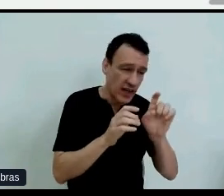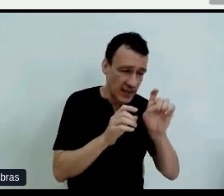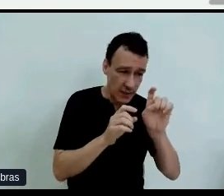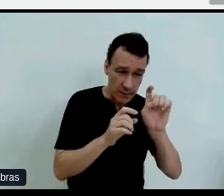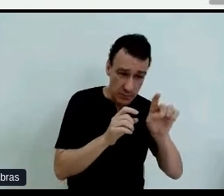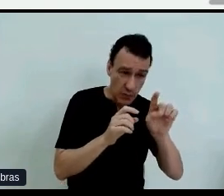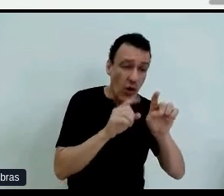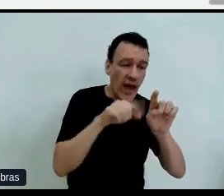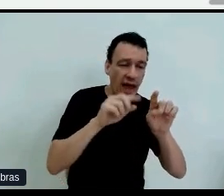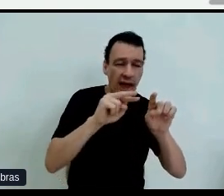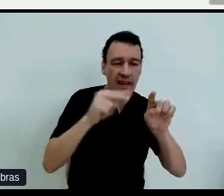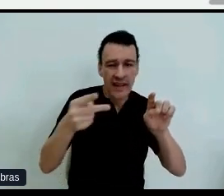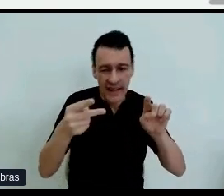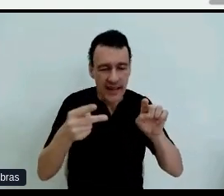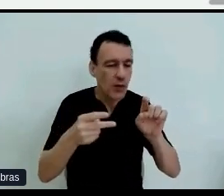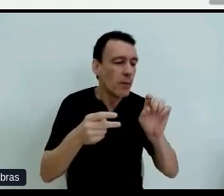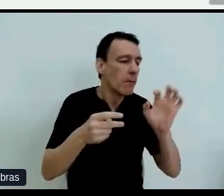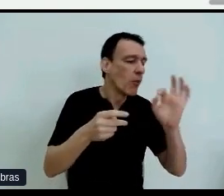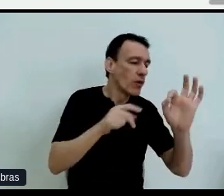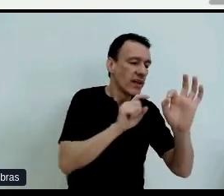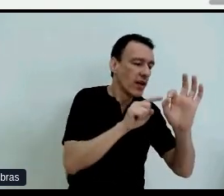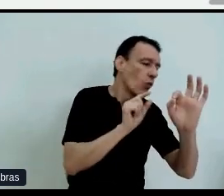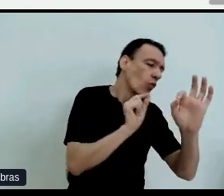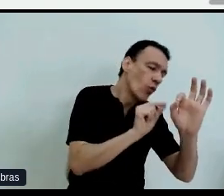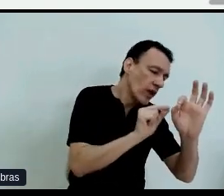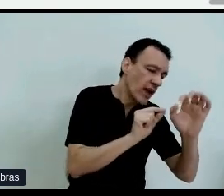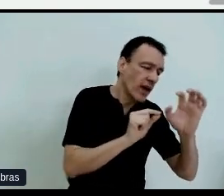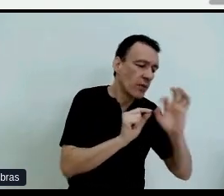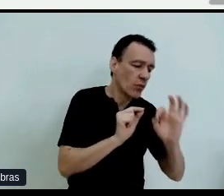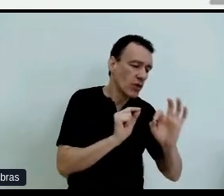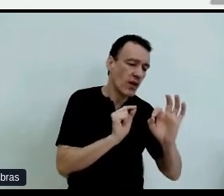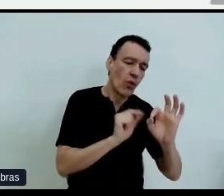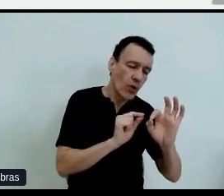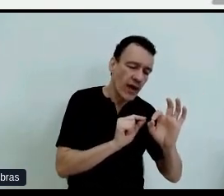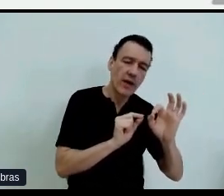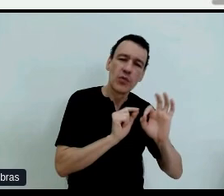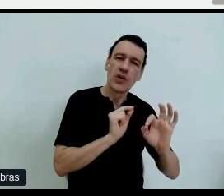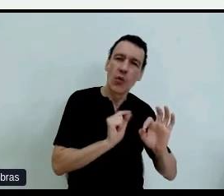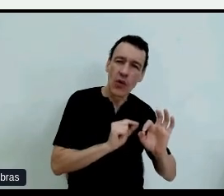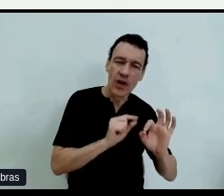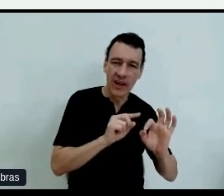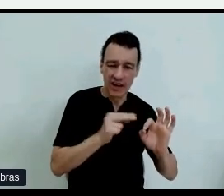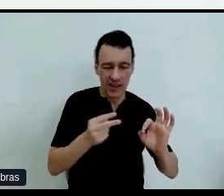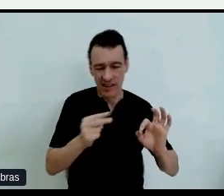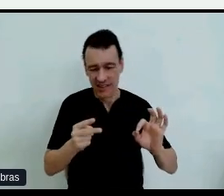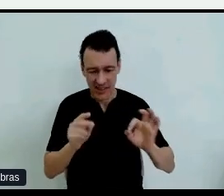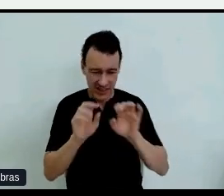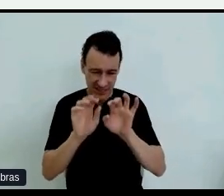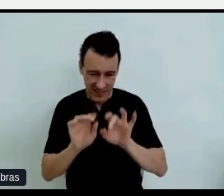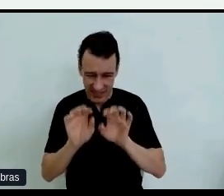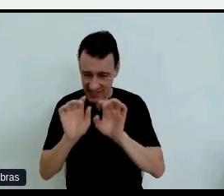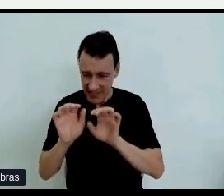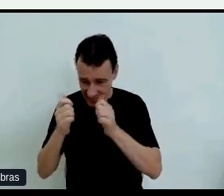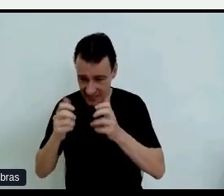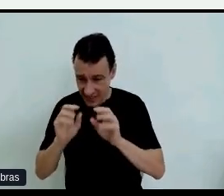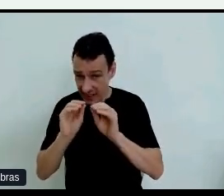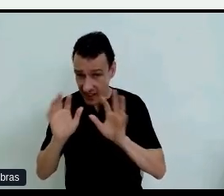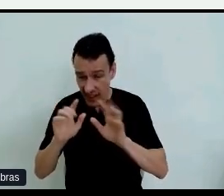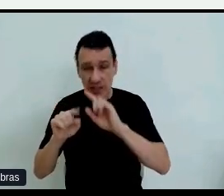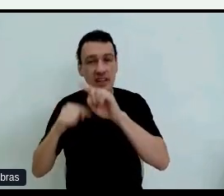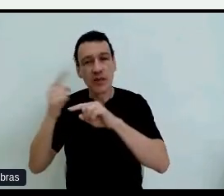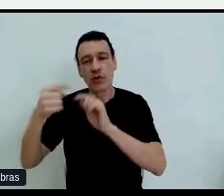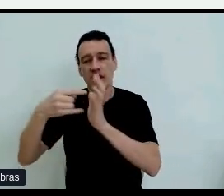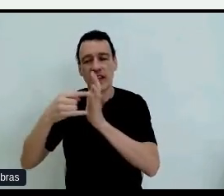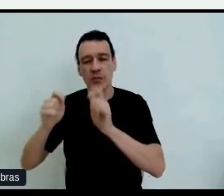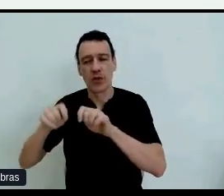e consiga fazer esses apontamentos e construções. A parte de QA é muito